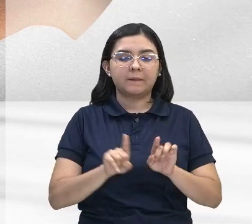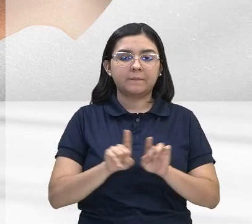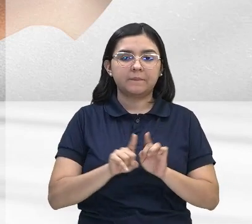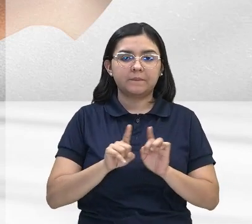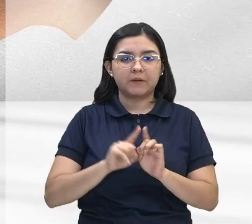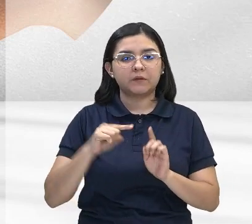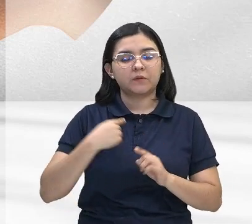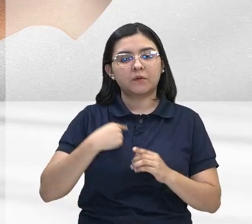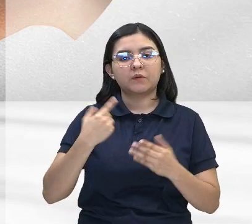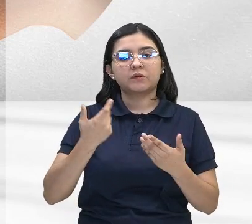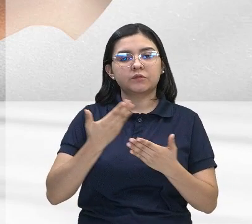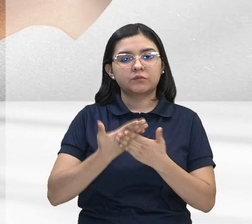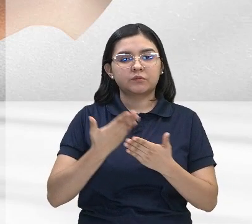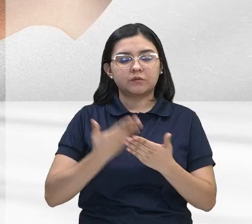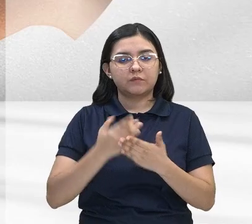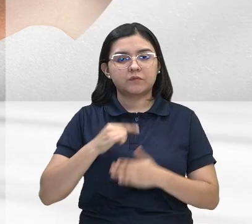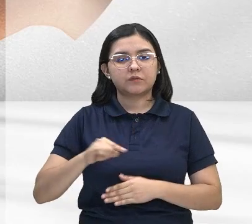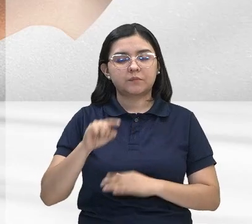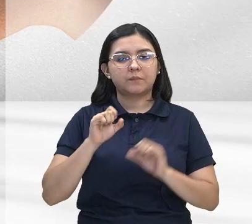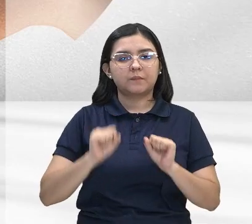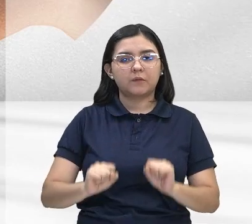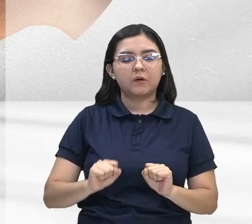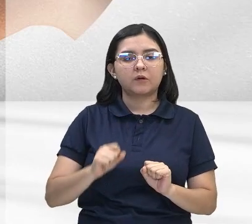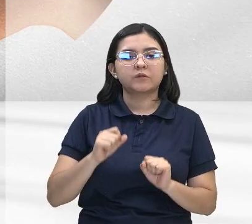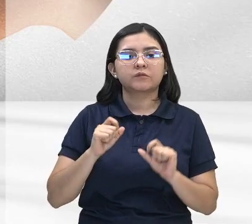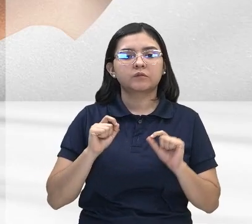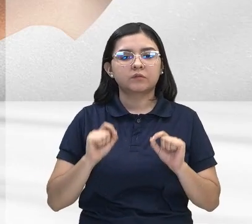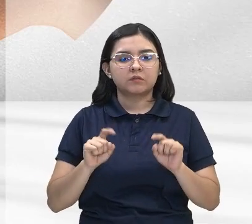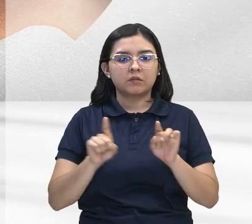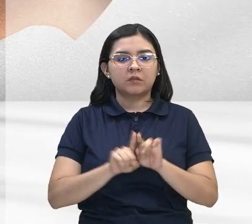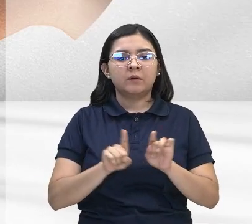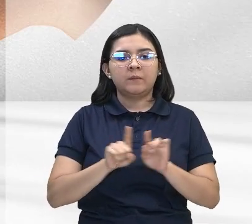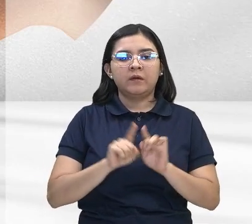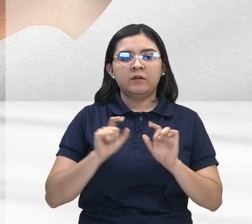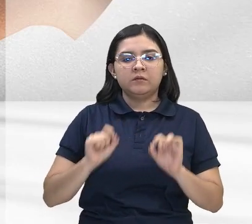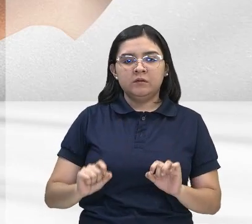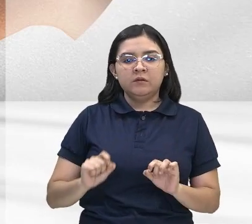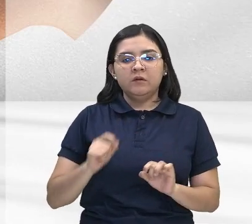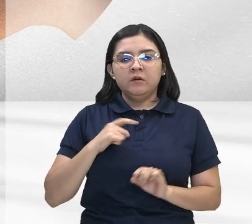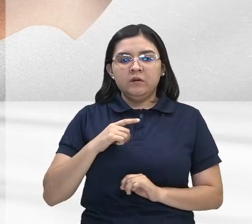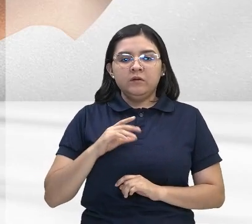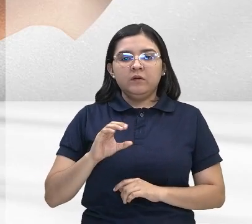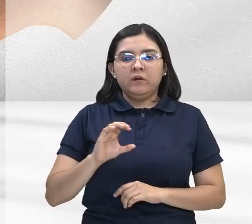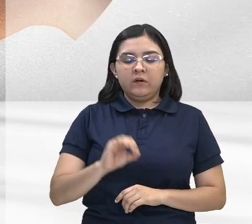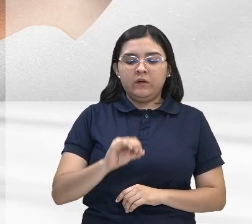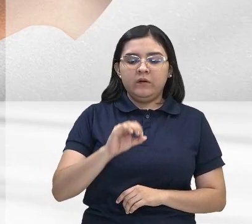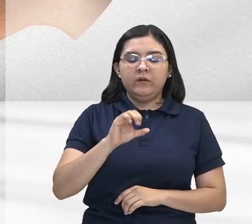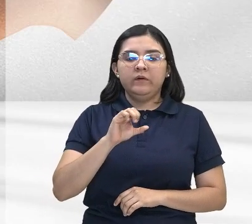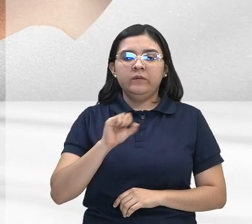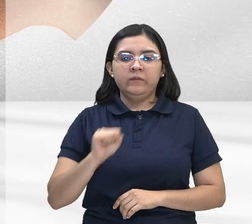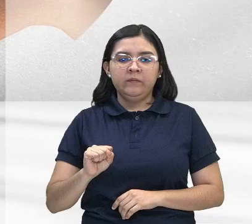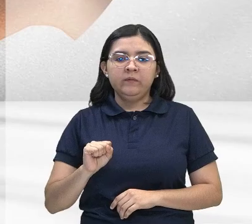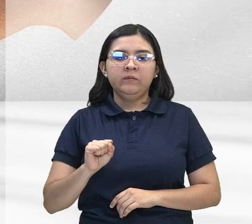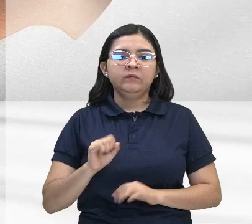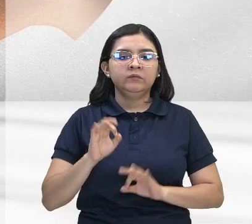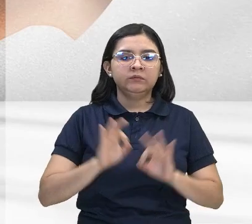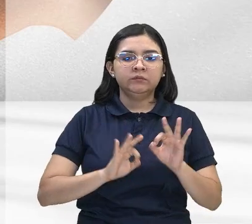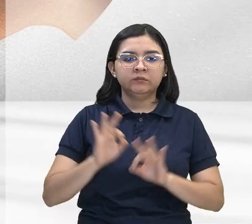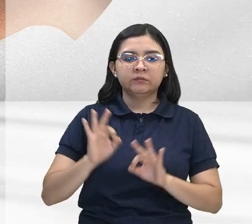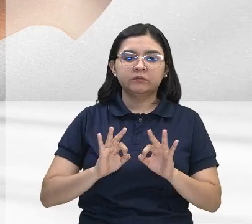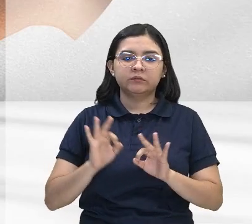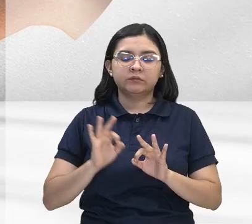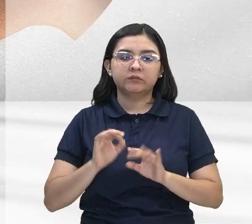comentamos que vocês podem ouvir falar de maneira mais simplificada das OS, que são